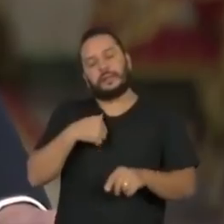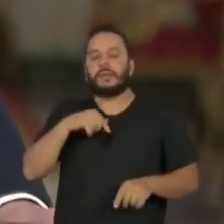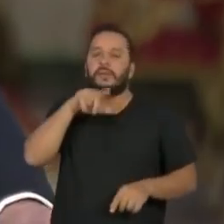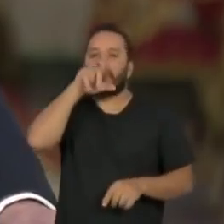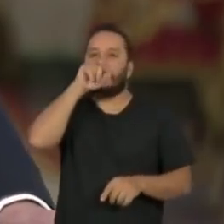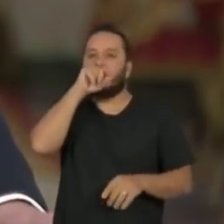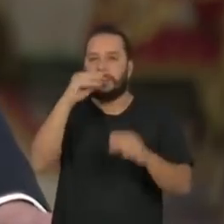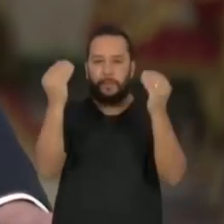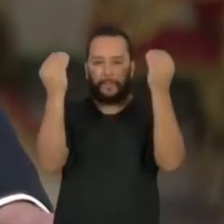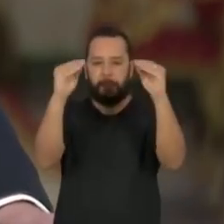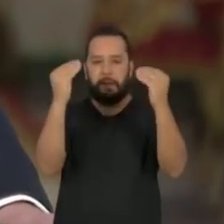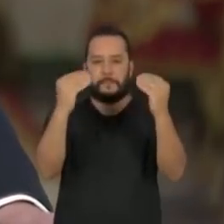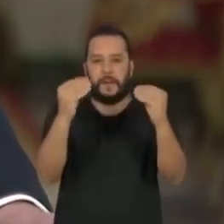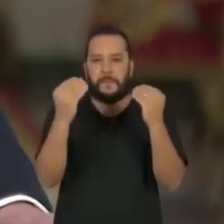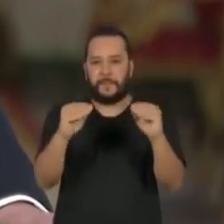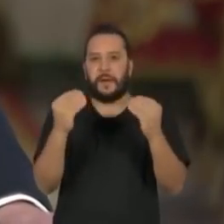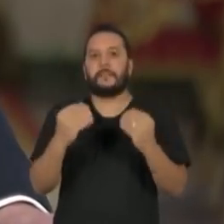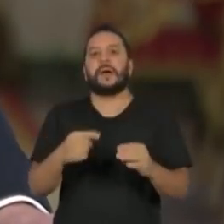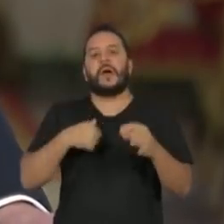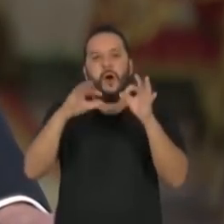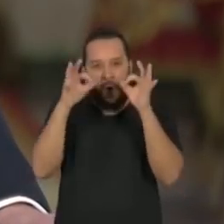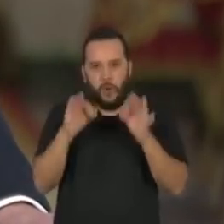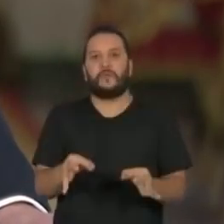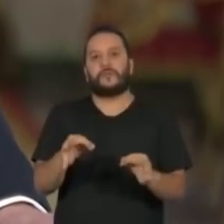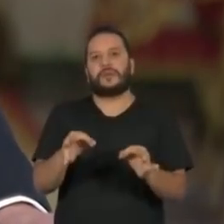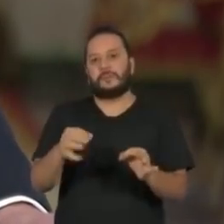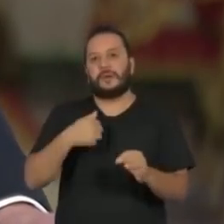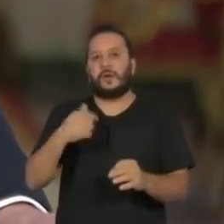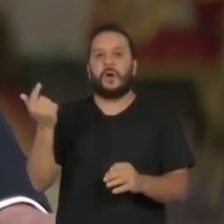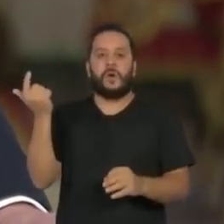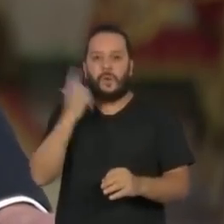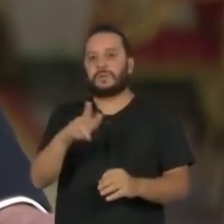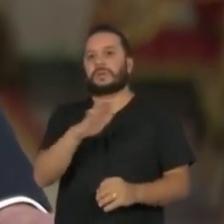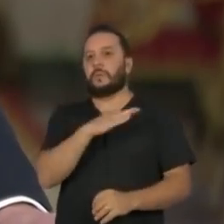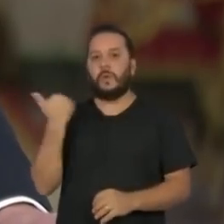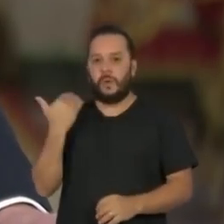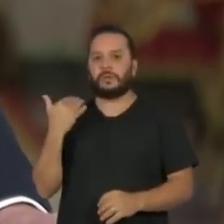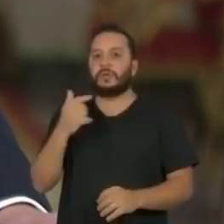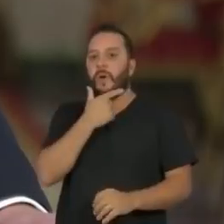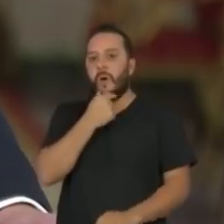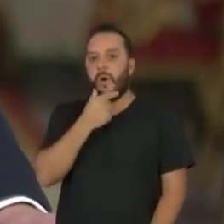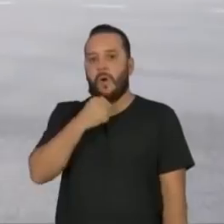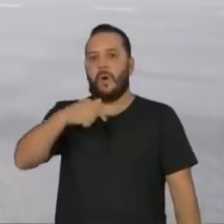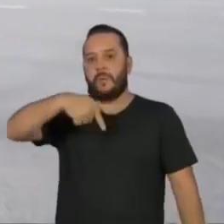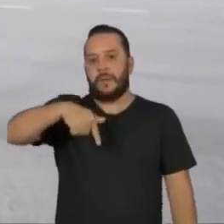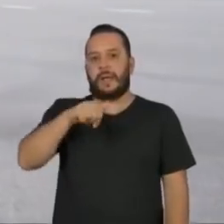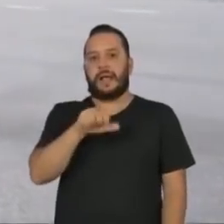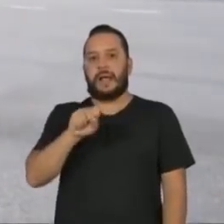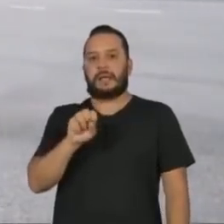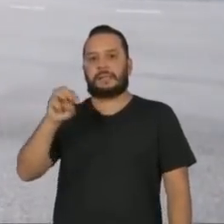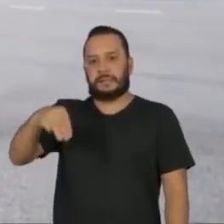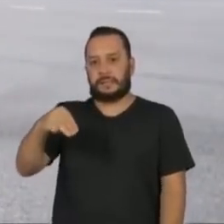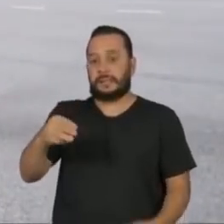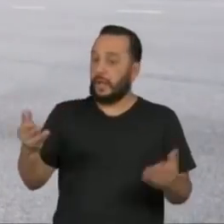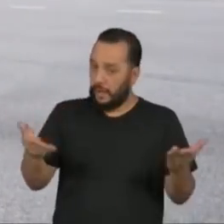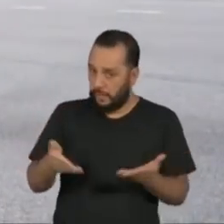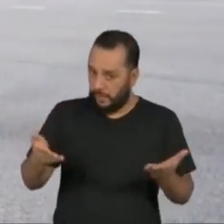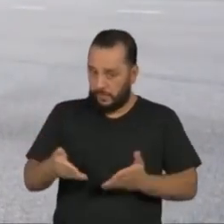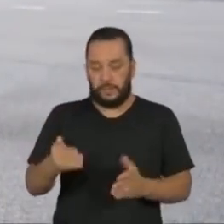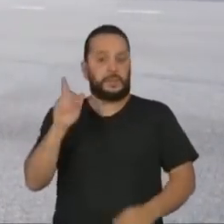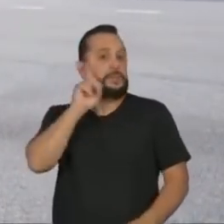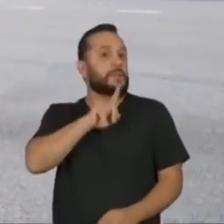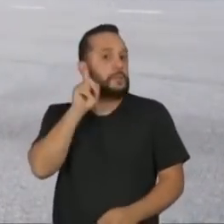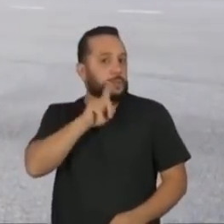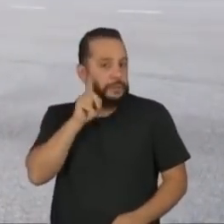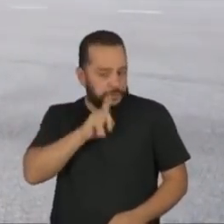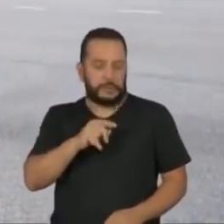matérias da imprensa que pareciam confirmar que o ataque havia resultado na morte de Rimi. Trump afirmou que agora os Estados Unidos e seus aliados estão